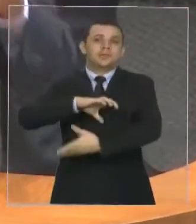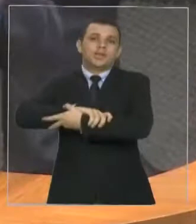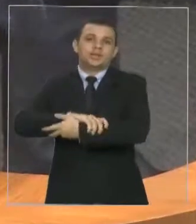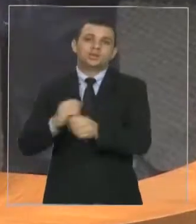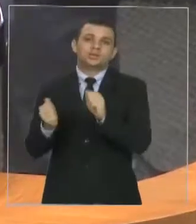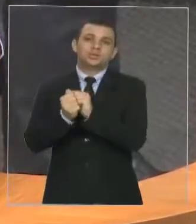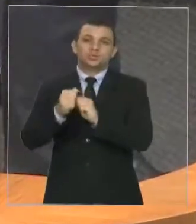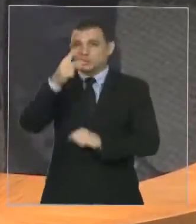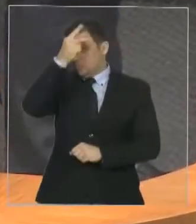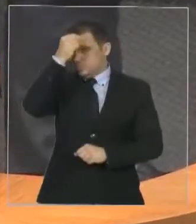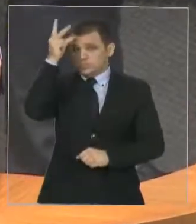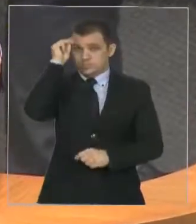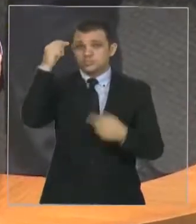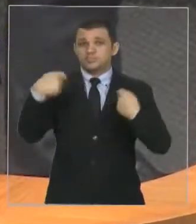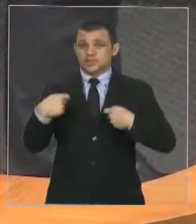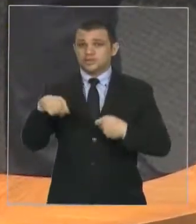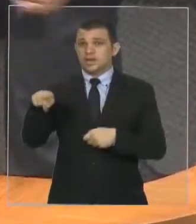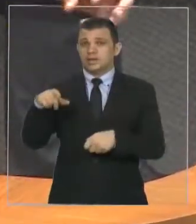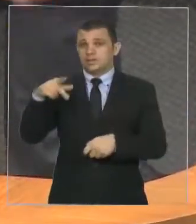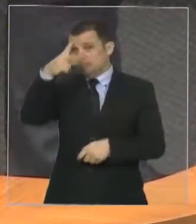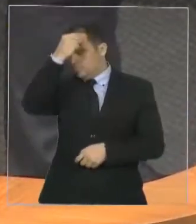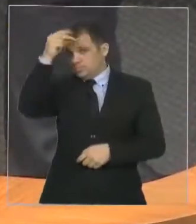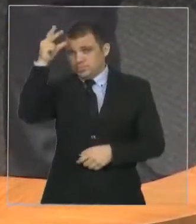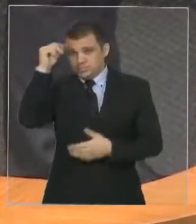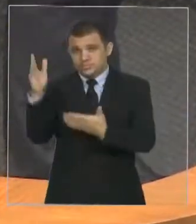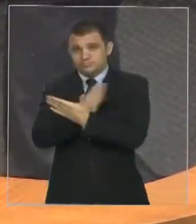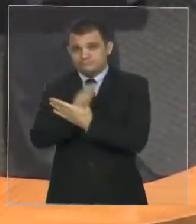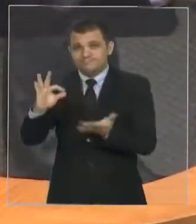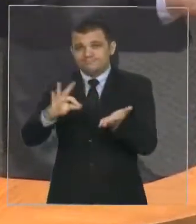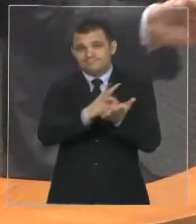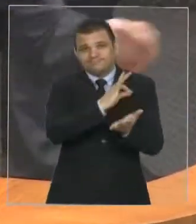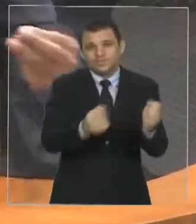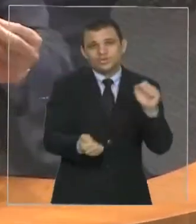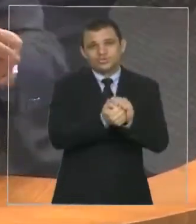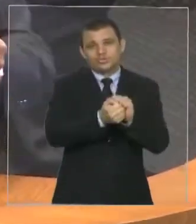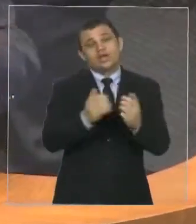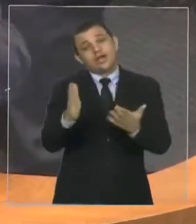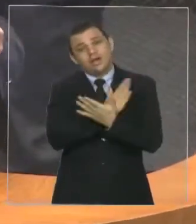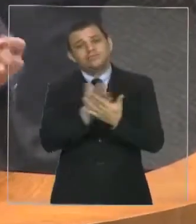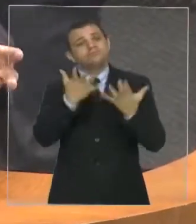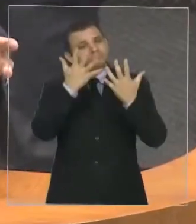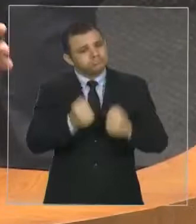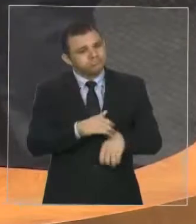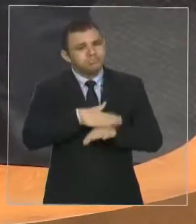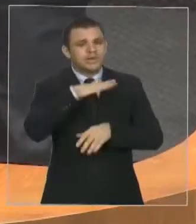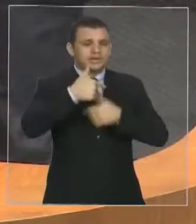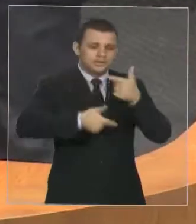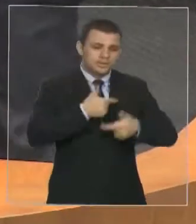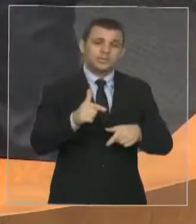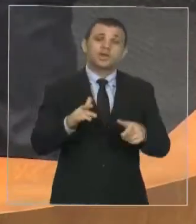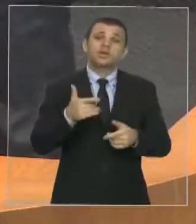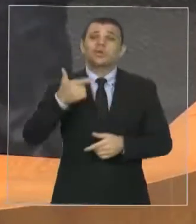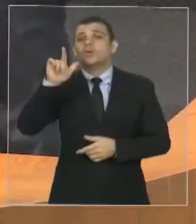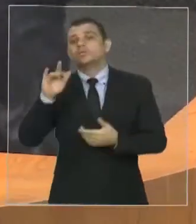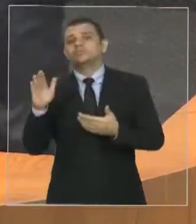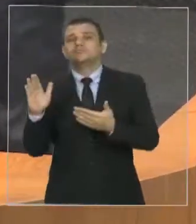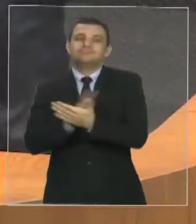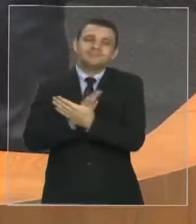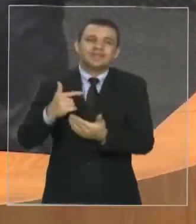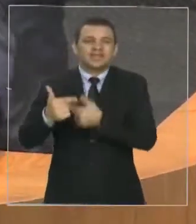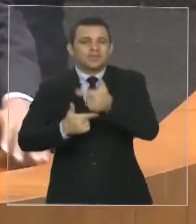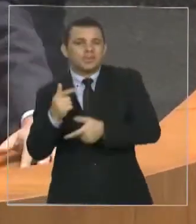tem adesão das prefeituras. Algumas prefeituras aderiram mais, outras aderiram menos. Mas onde houve